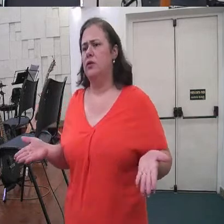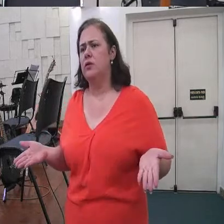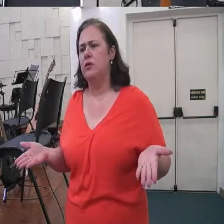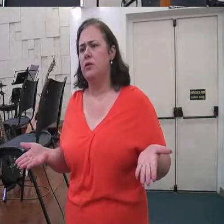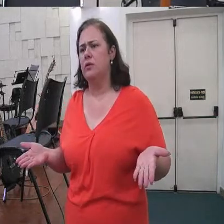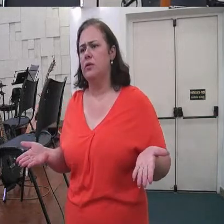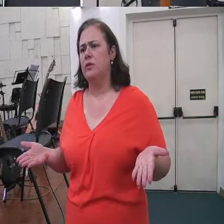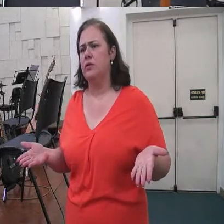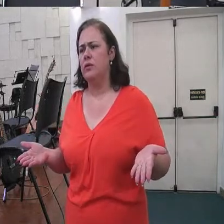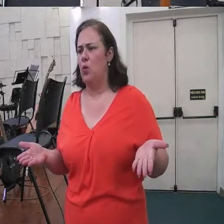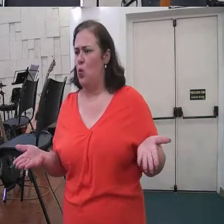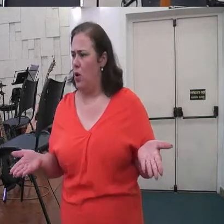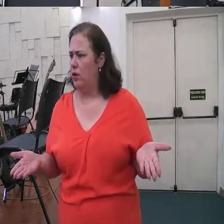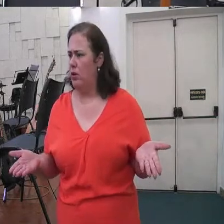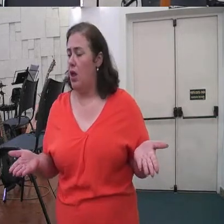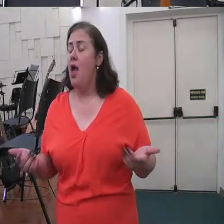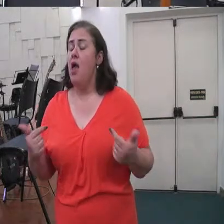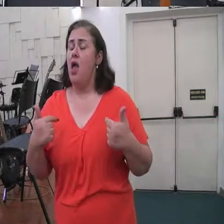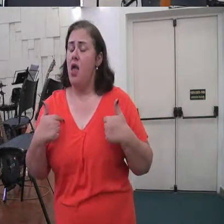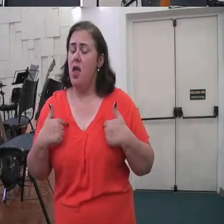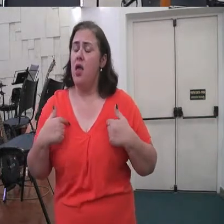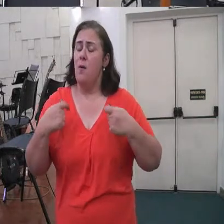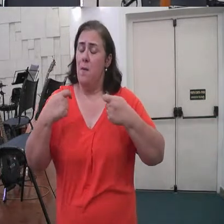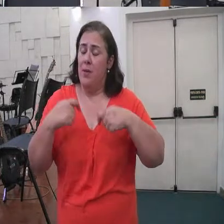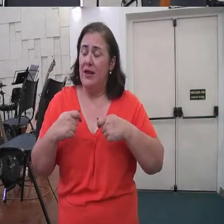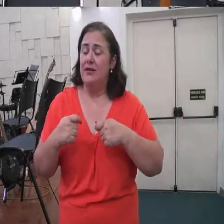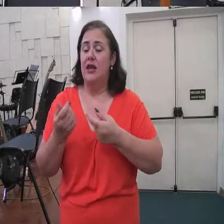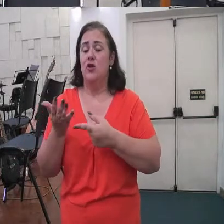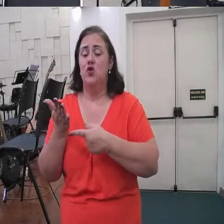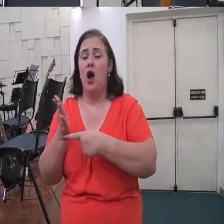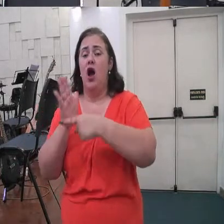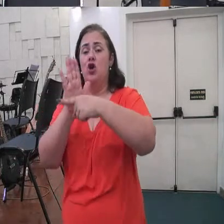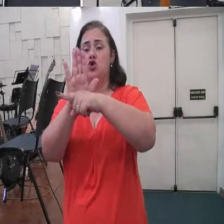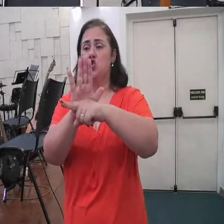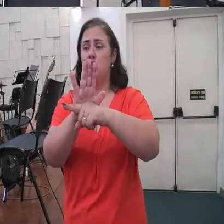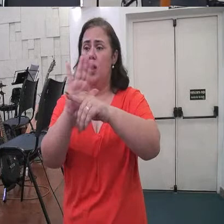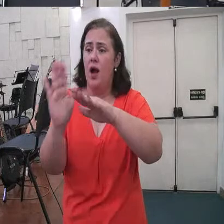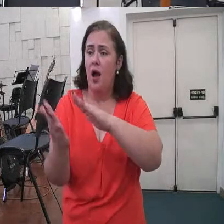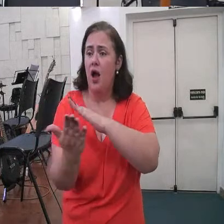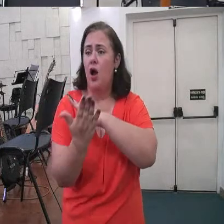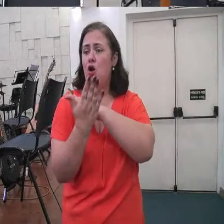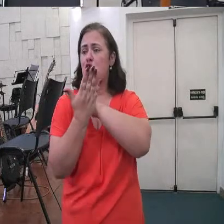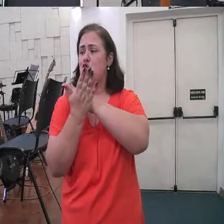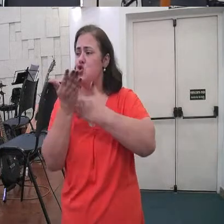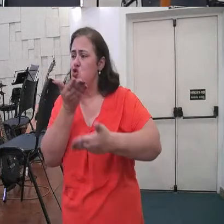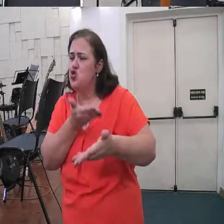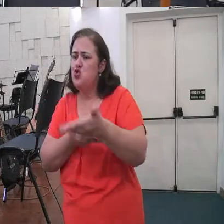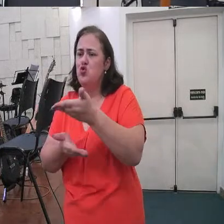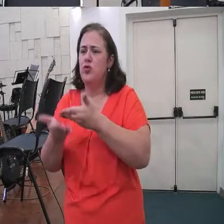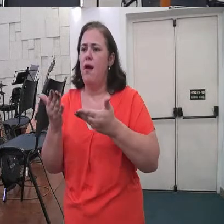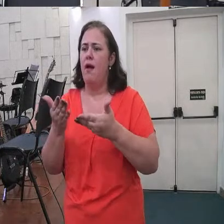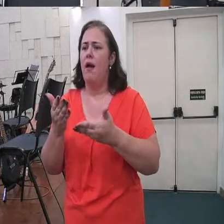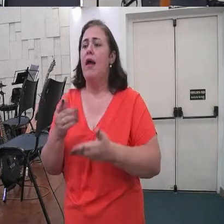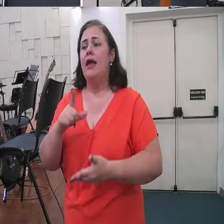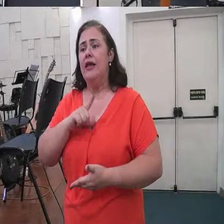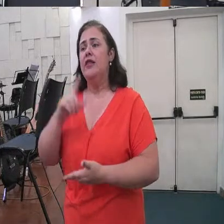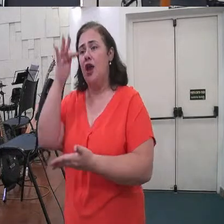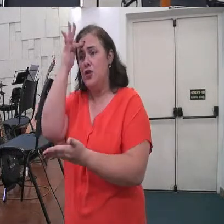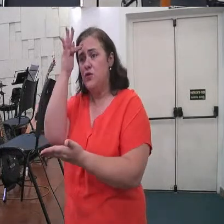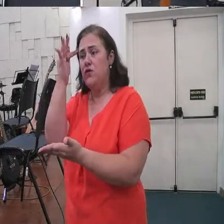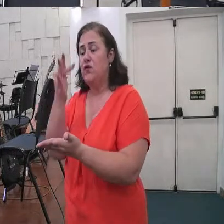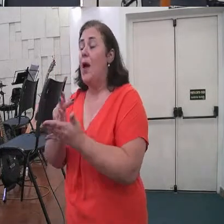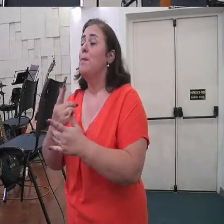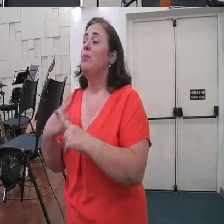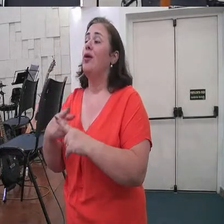obras. Mostra-me essa tua fé sem as obras, e eu com as obras te mostrarei a minha fé. Crês